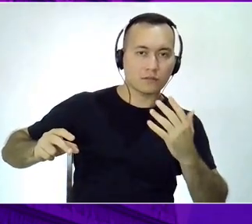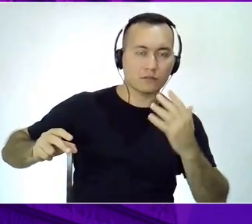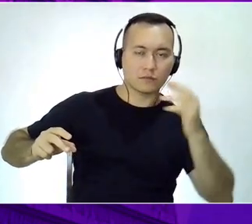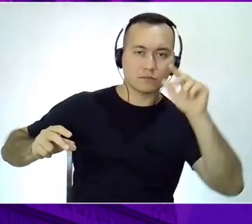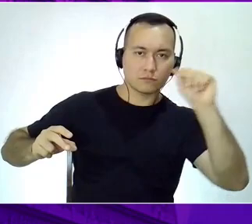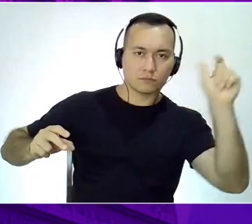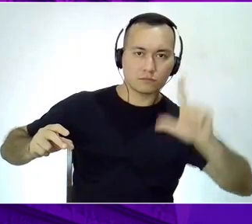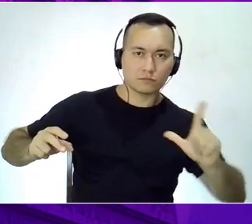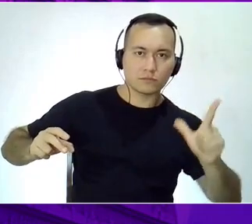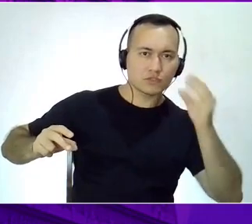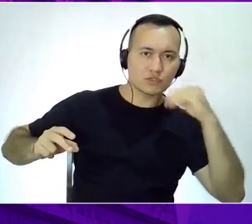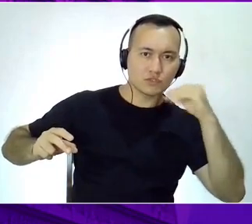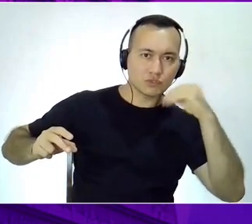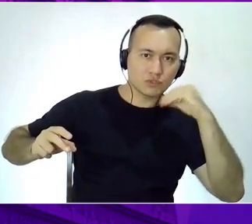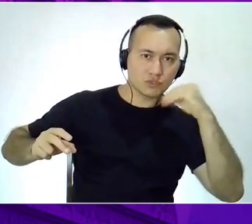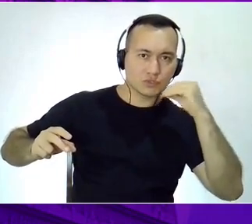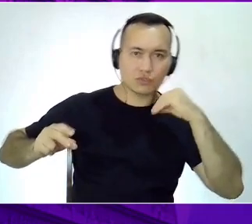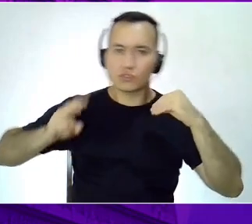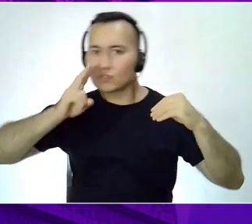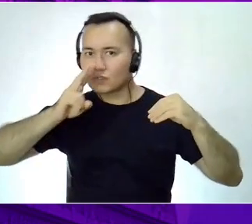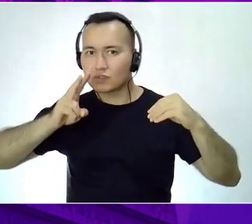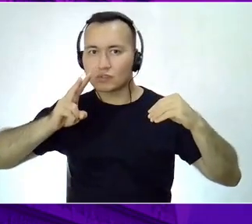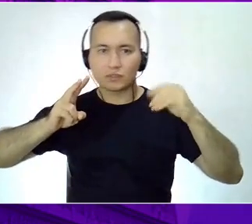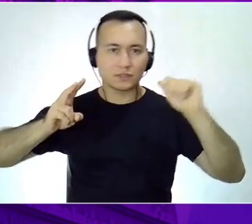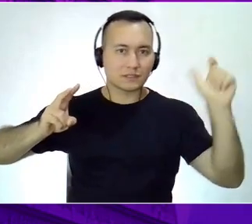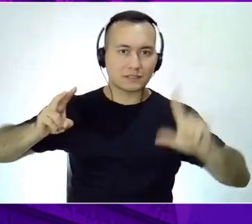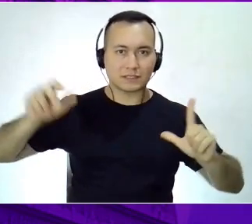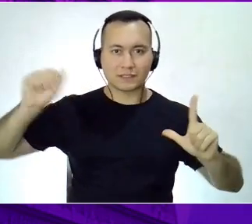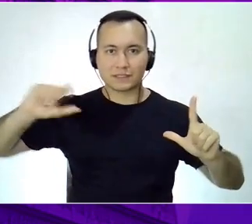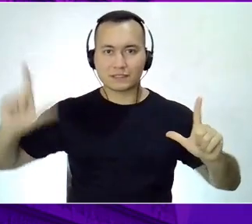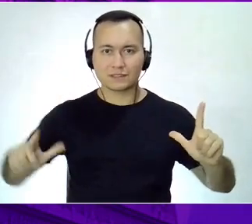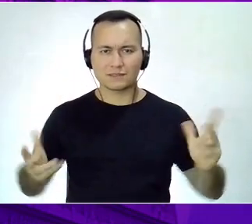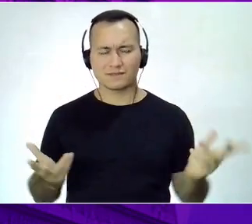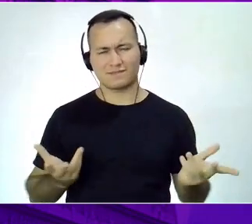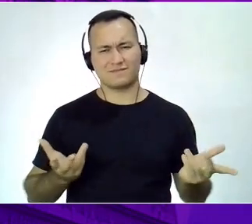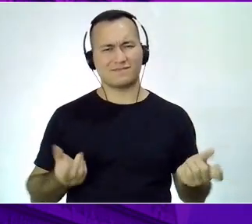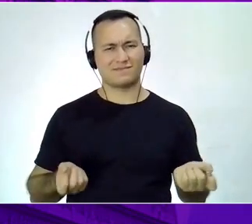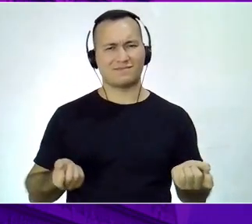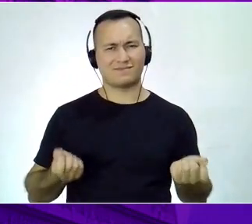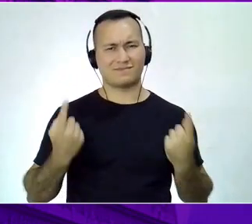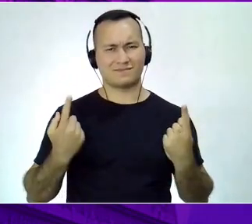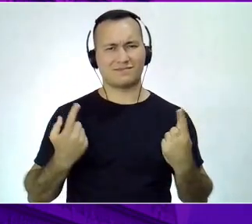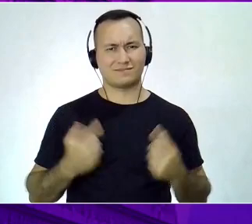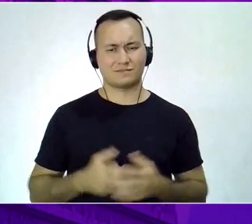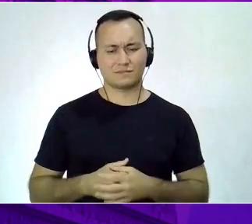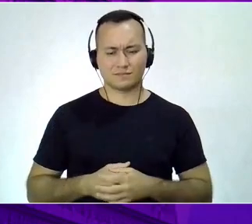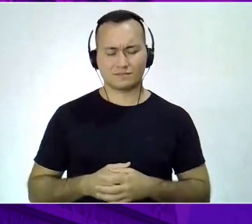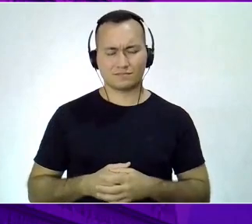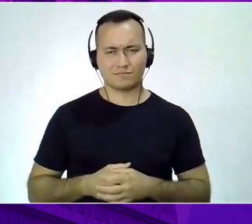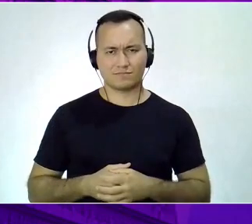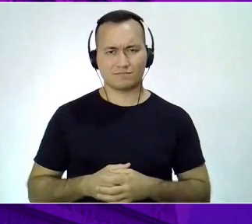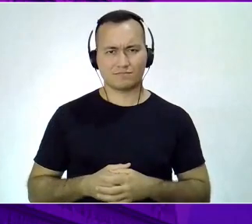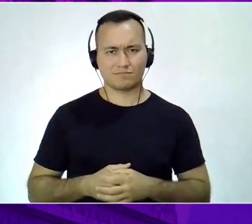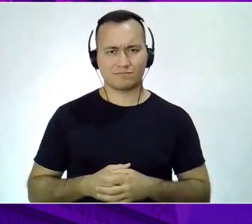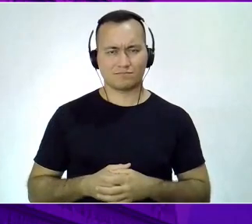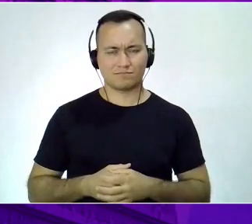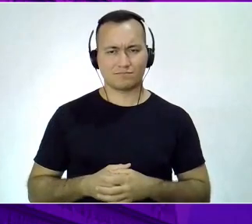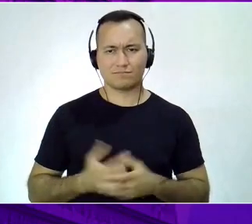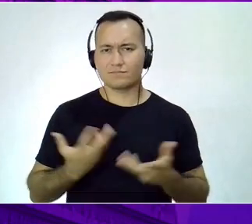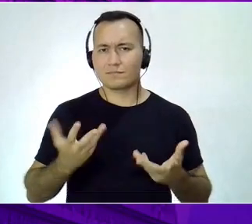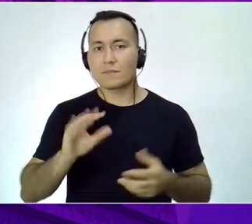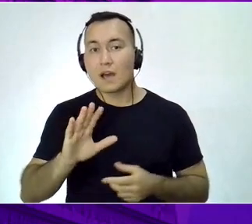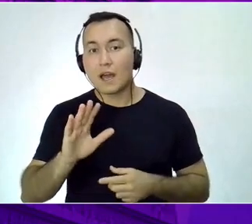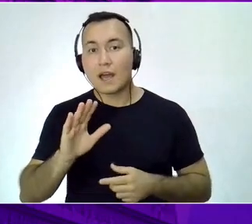cores vocês reconhecem essas cores, são as cores que o Excel dá de cara, né? Todo mundo já tem essa paleta de cores